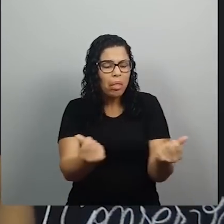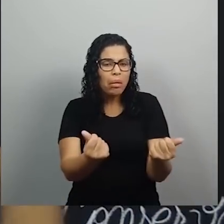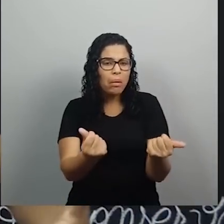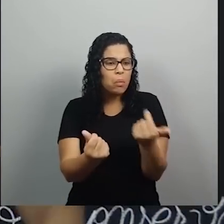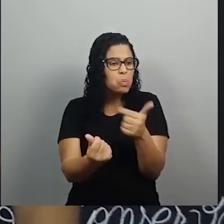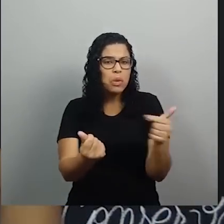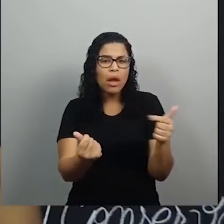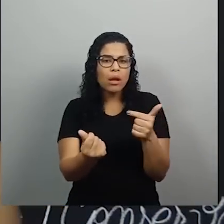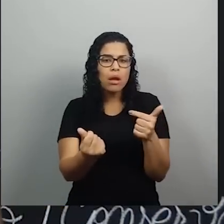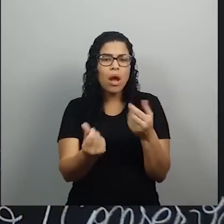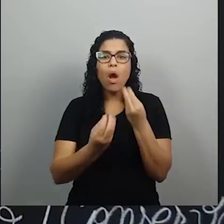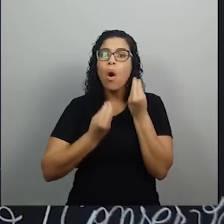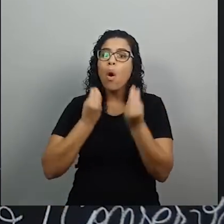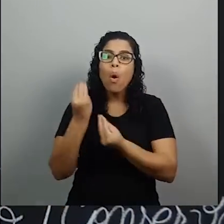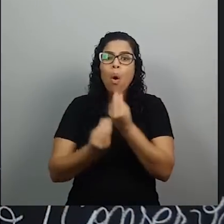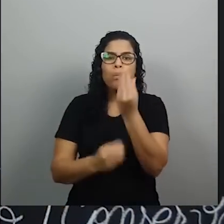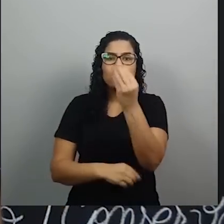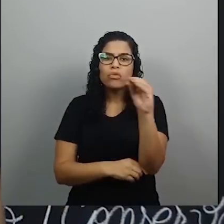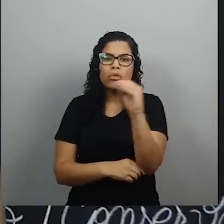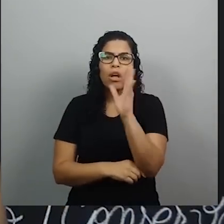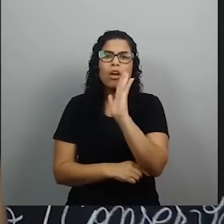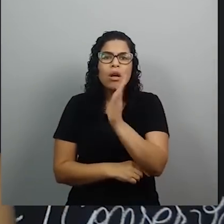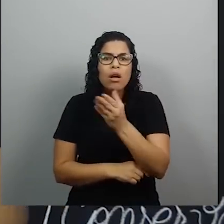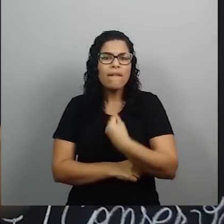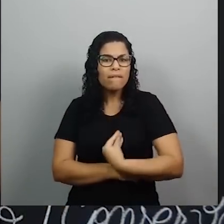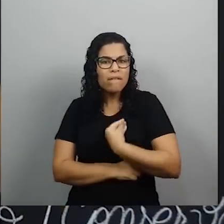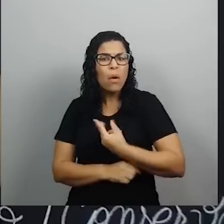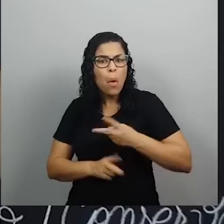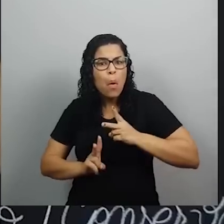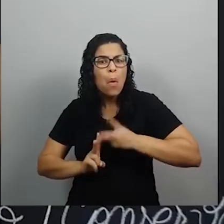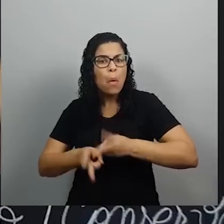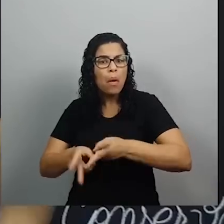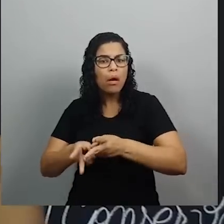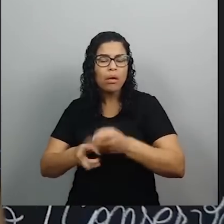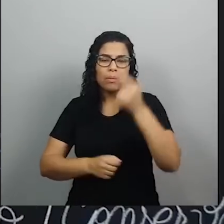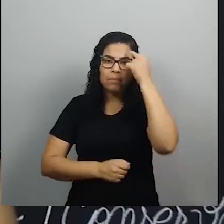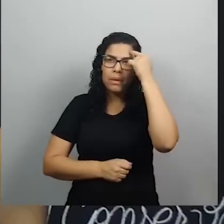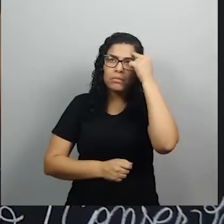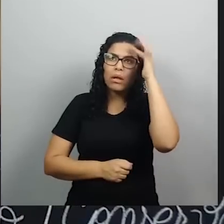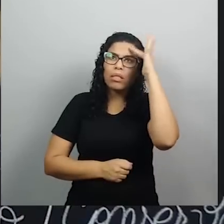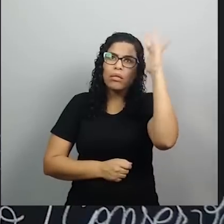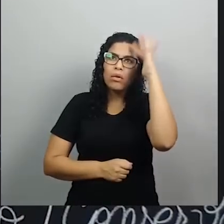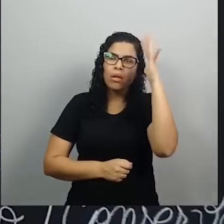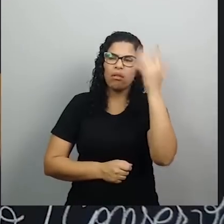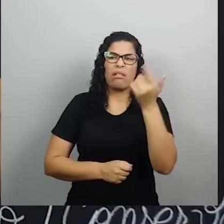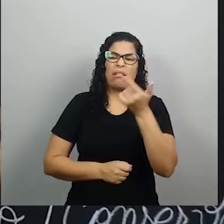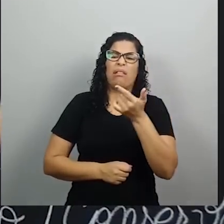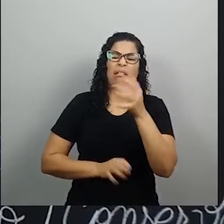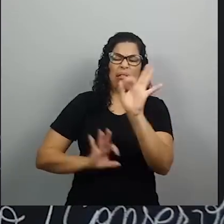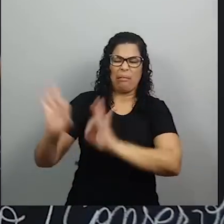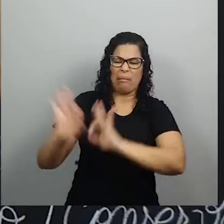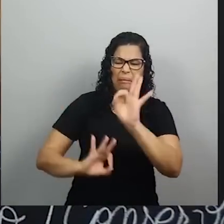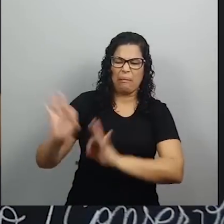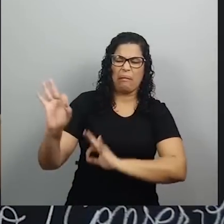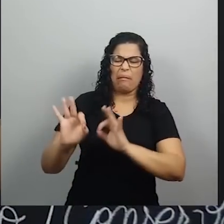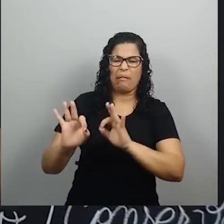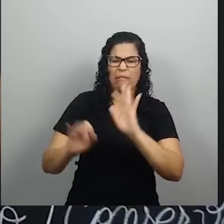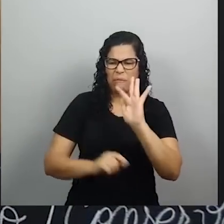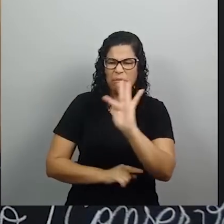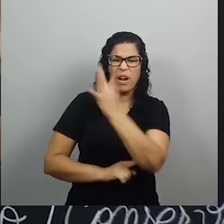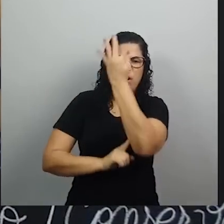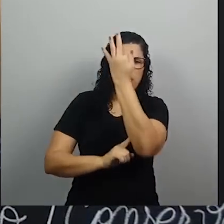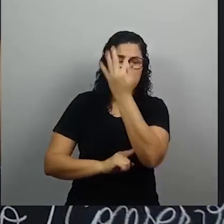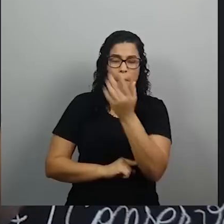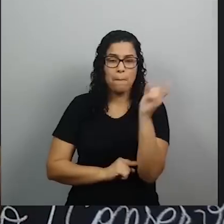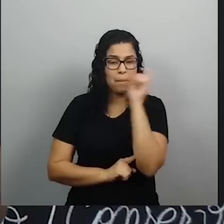não está mais, como é que esse osso de dinossauro está aí? Aí você entra na teoria da conspiração. Isso aí é montagem, isso aí é fraude, isso aí